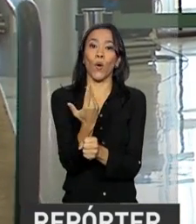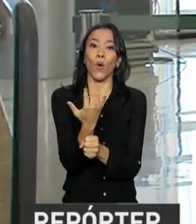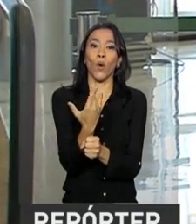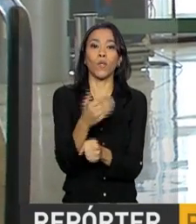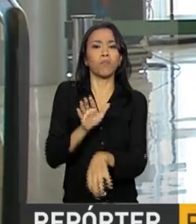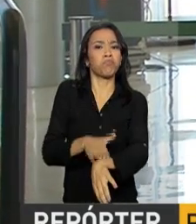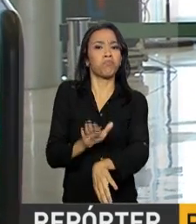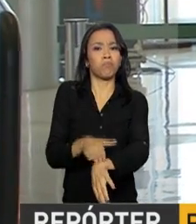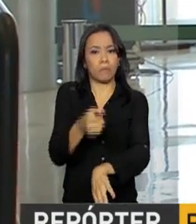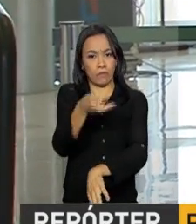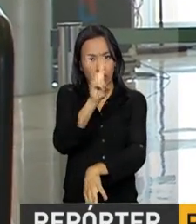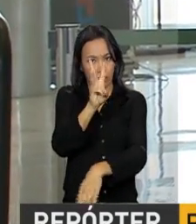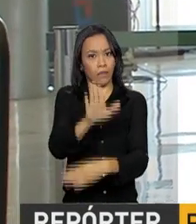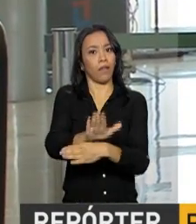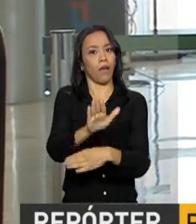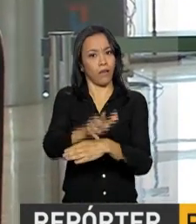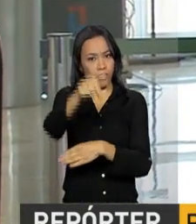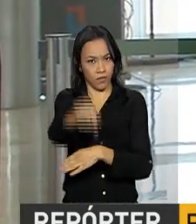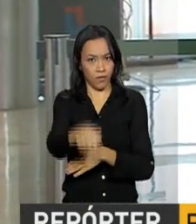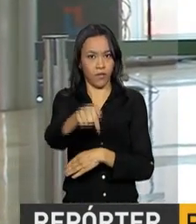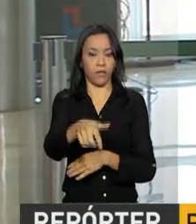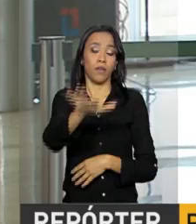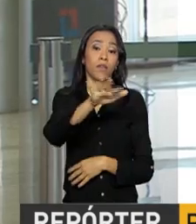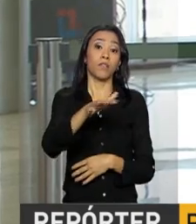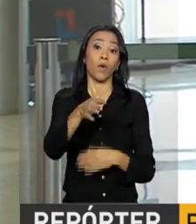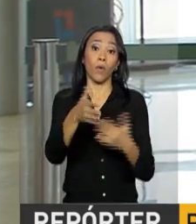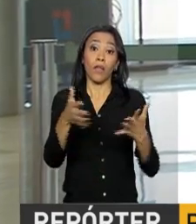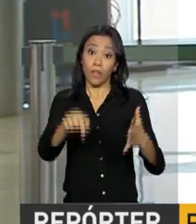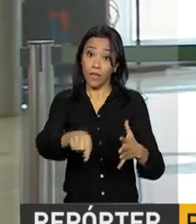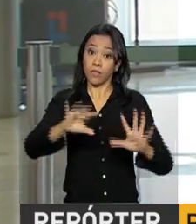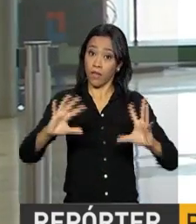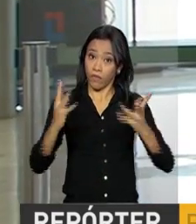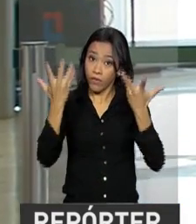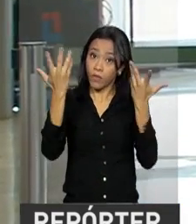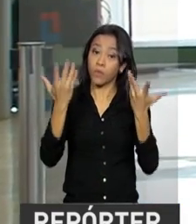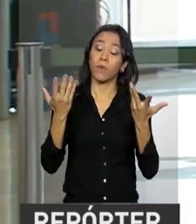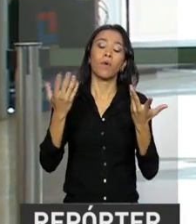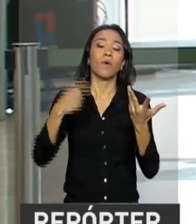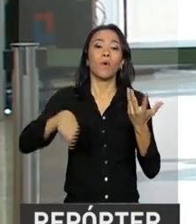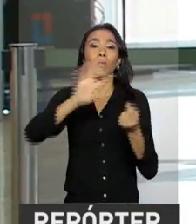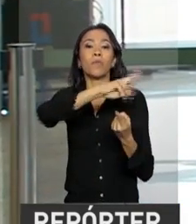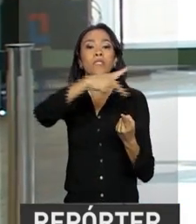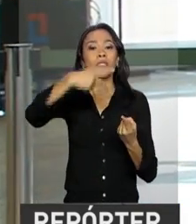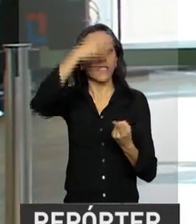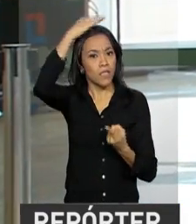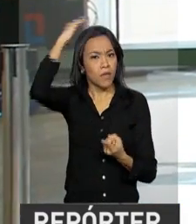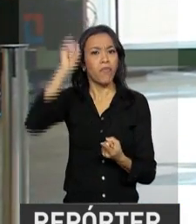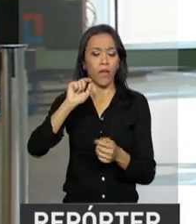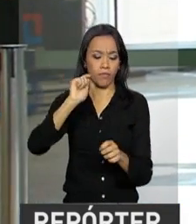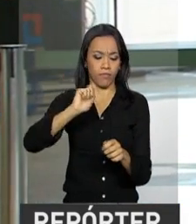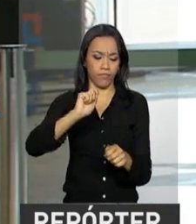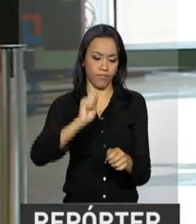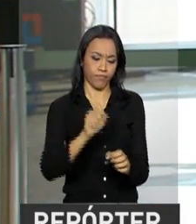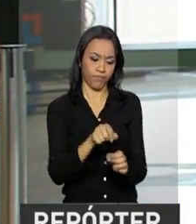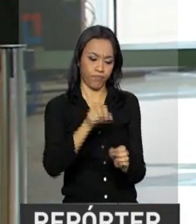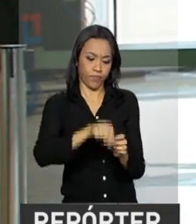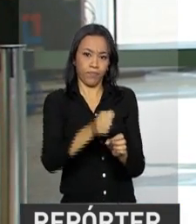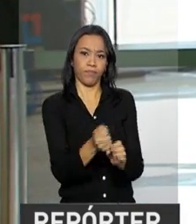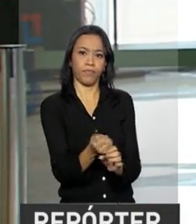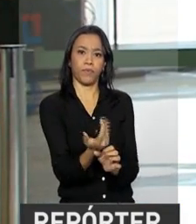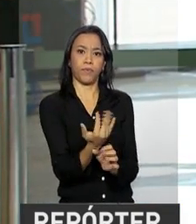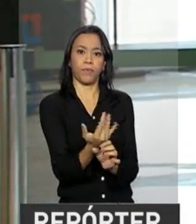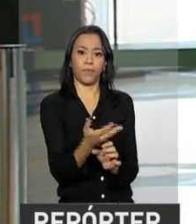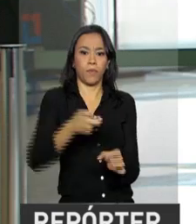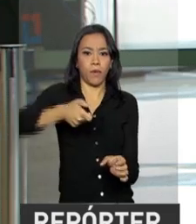no salão nobre do Palácio do Planalto durante esse evento o presidente em exercício Michel Temer ele vai acender a tocha paralímpica a partir de uma